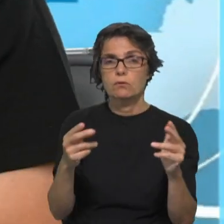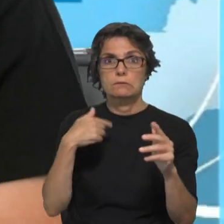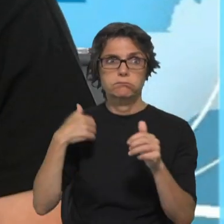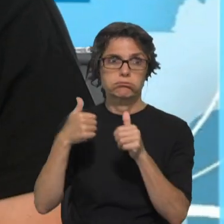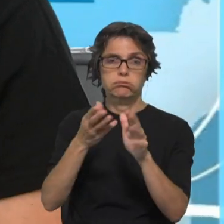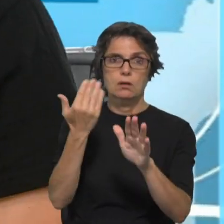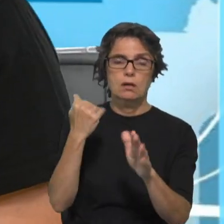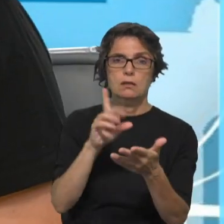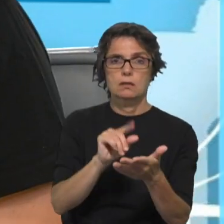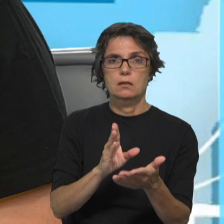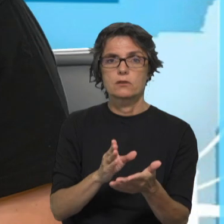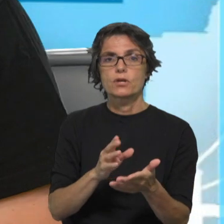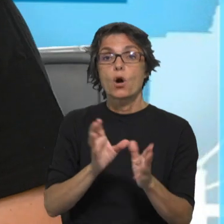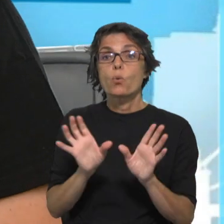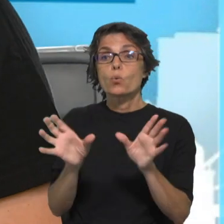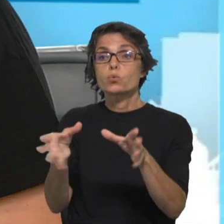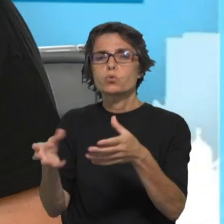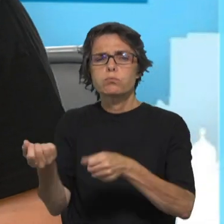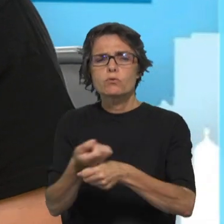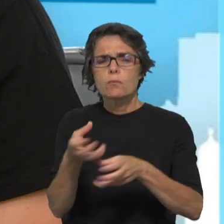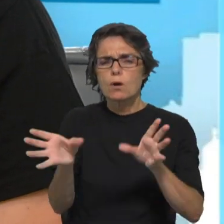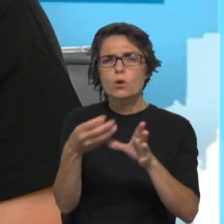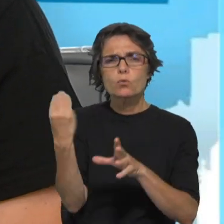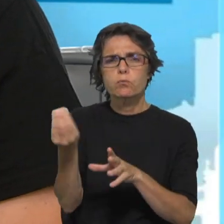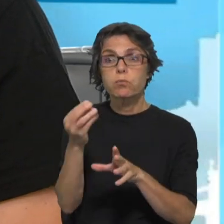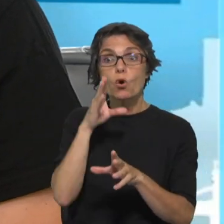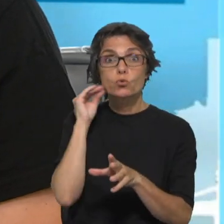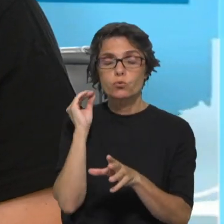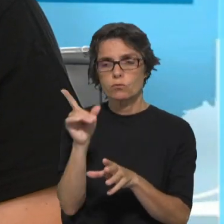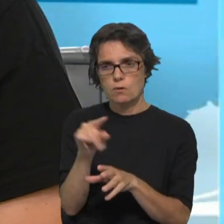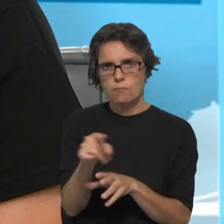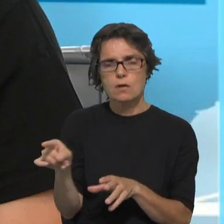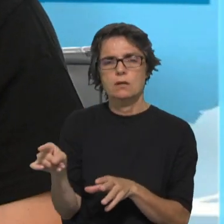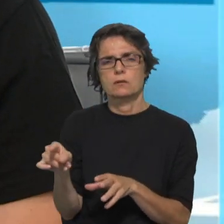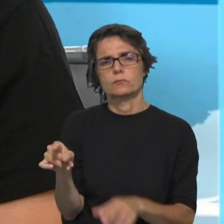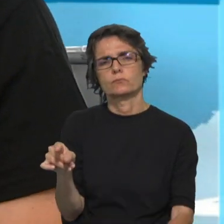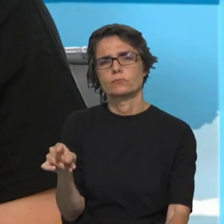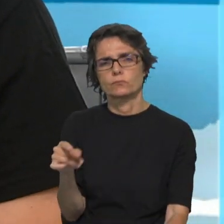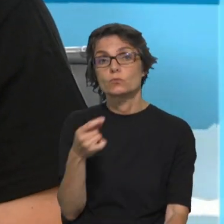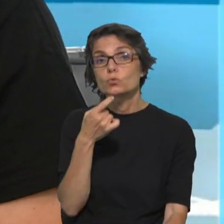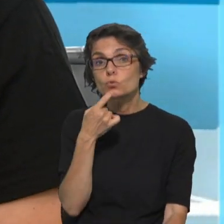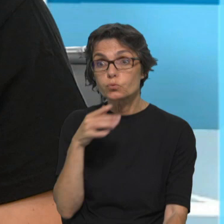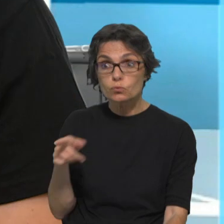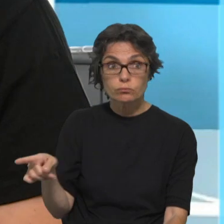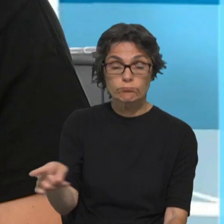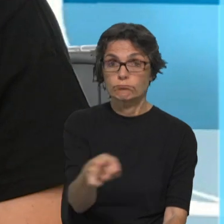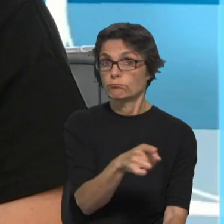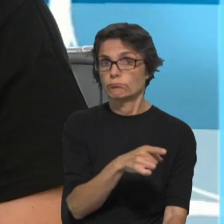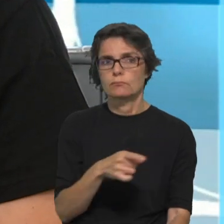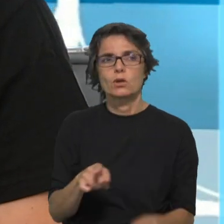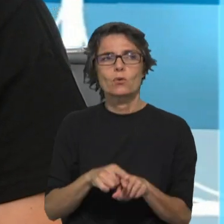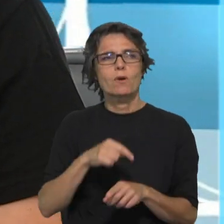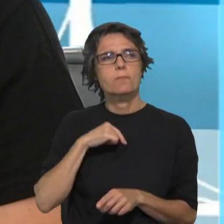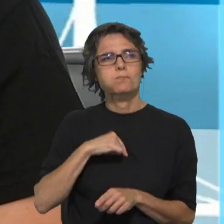com alguns grupos de adultos também, tudo isso foi sempre, o partir é sempre a gente sentir